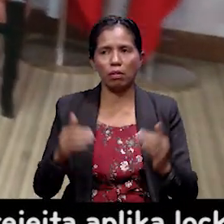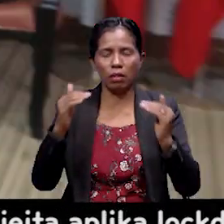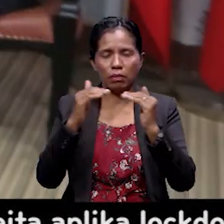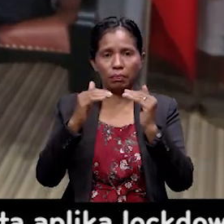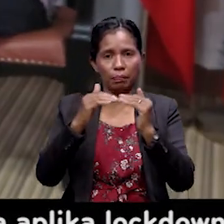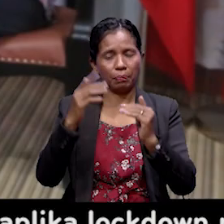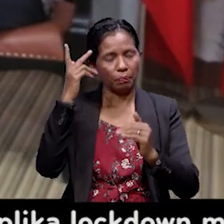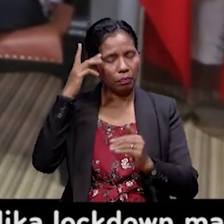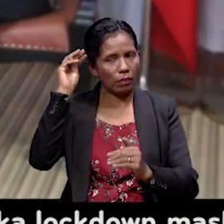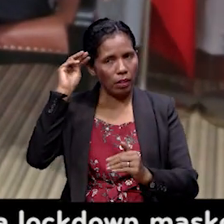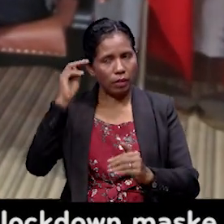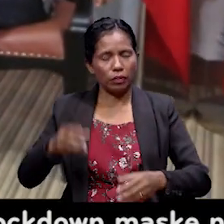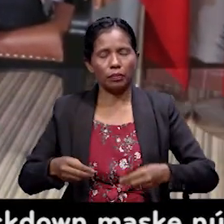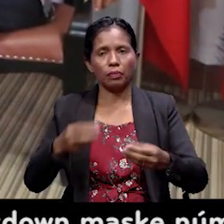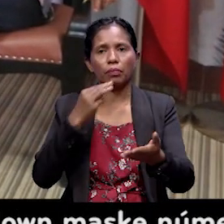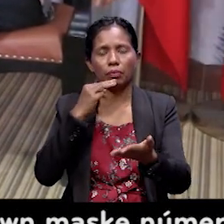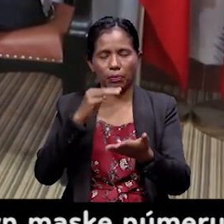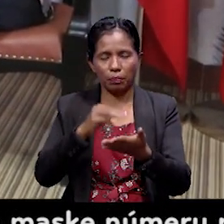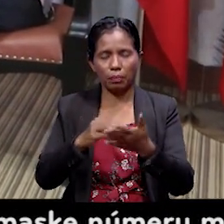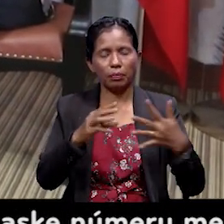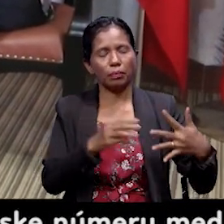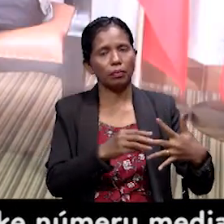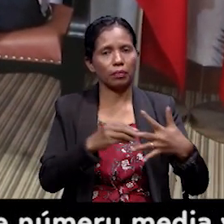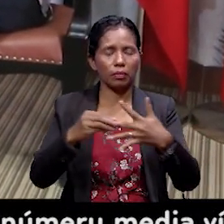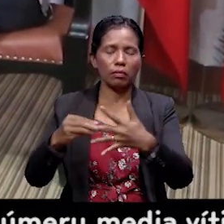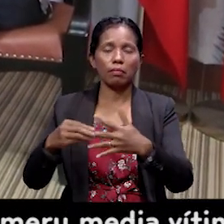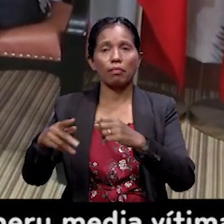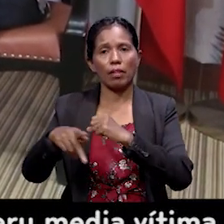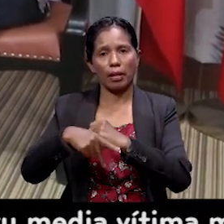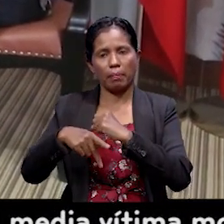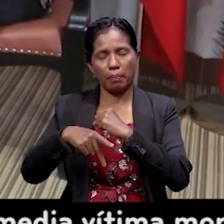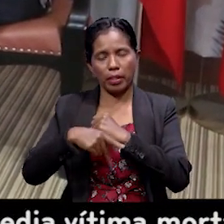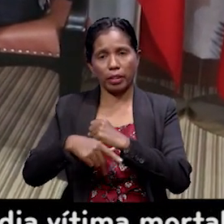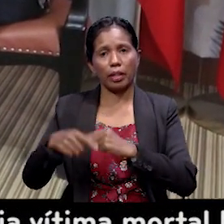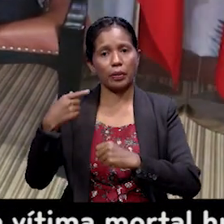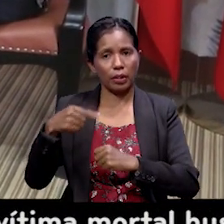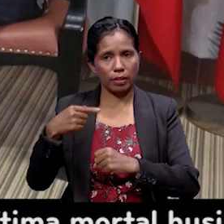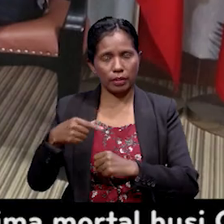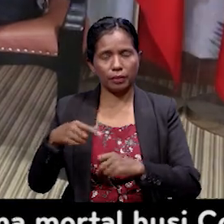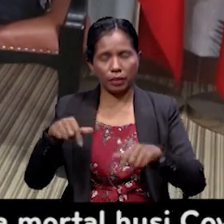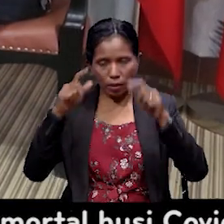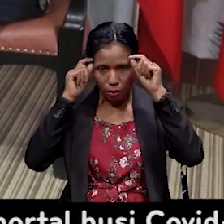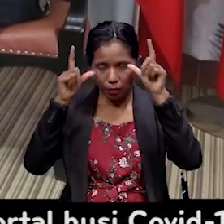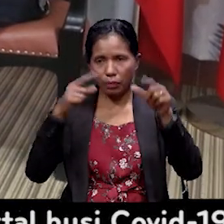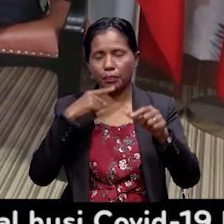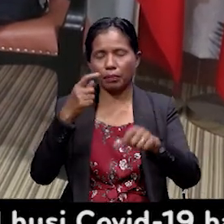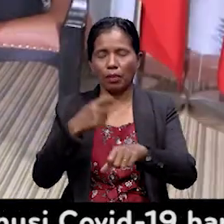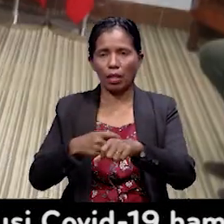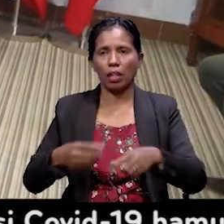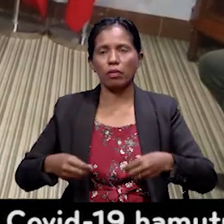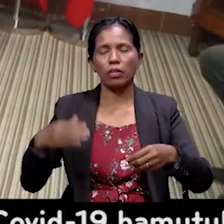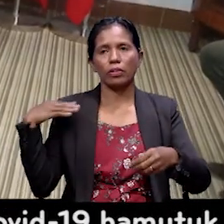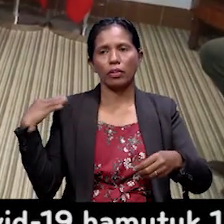Taro Matanruak Mos foi uma mensagem especial para o Partido Os Verdes de Timor-Katak, tempo to ona, a tu foi opção para o